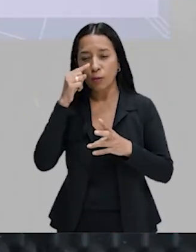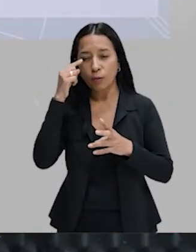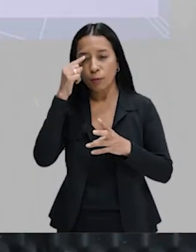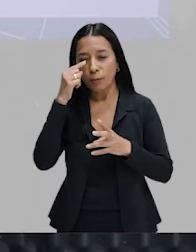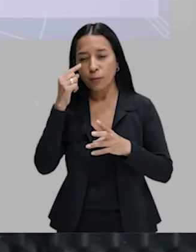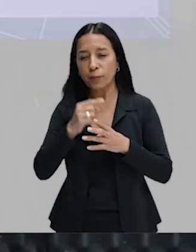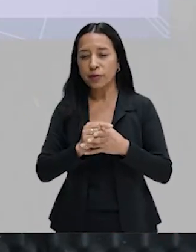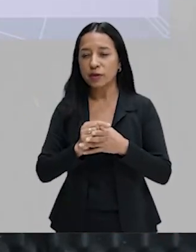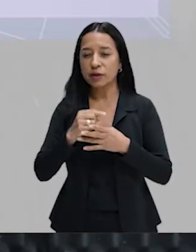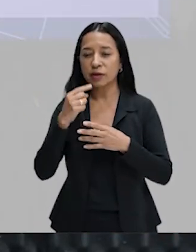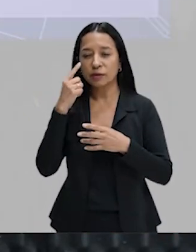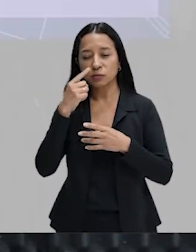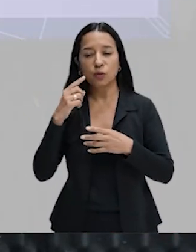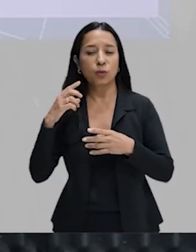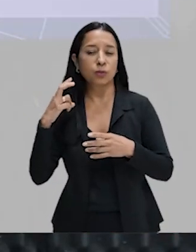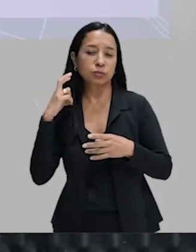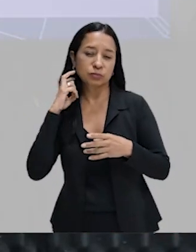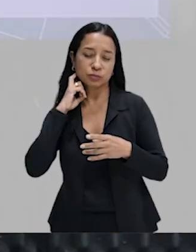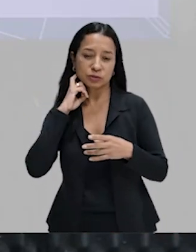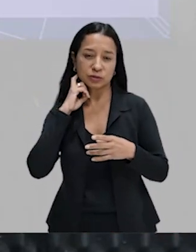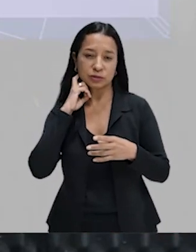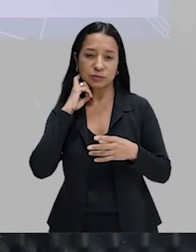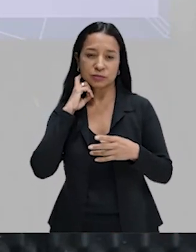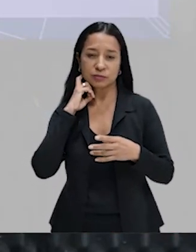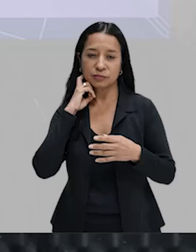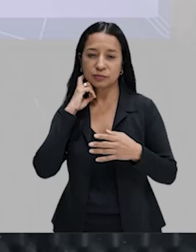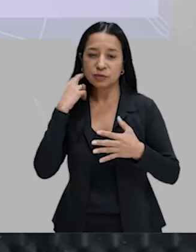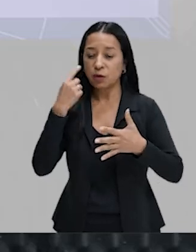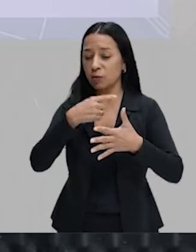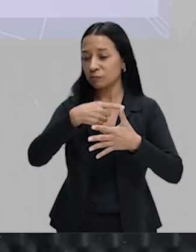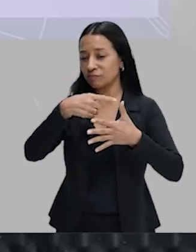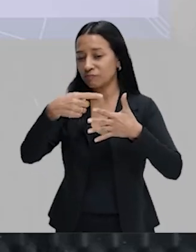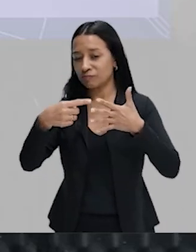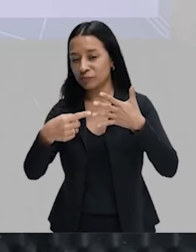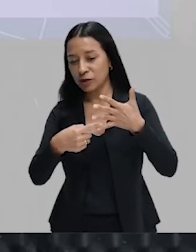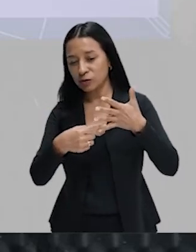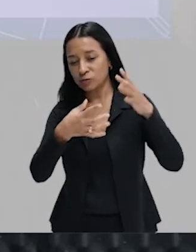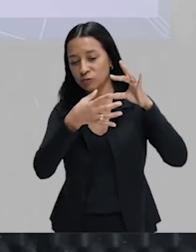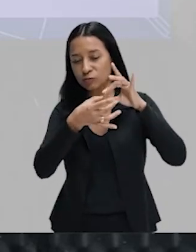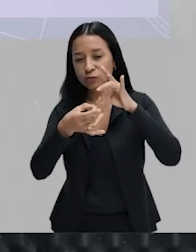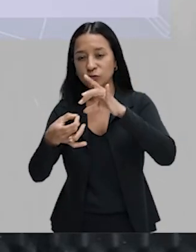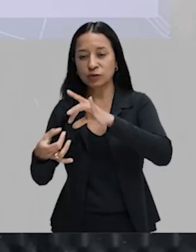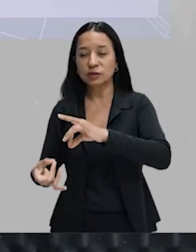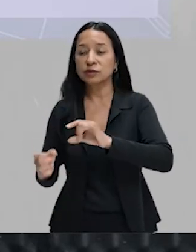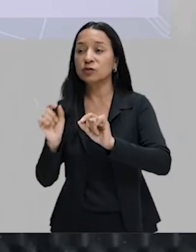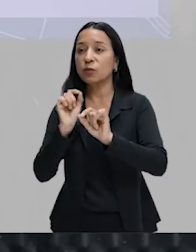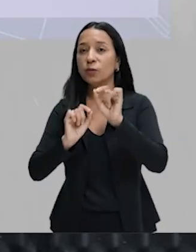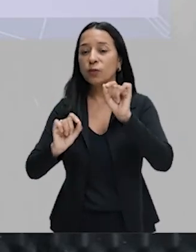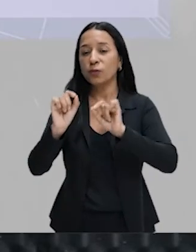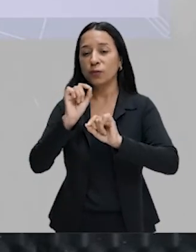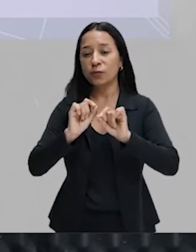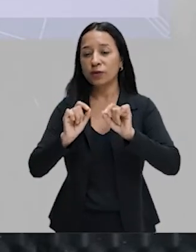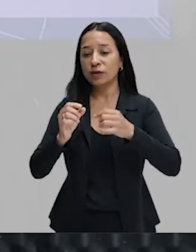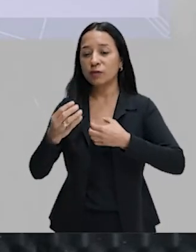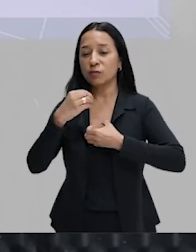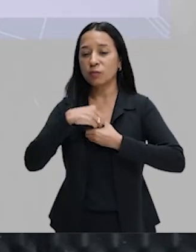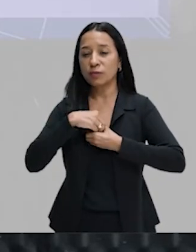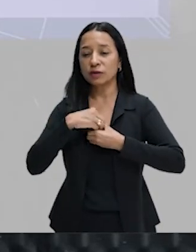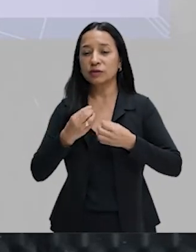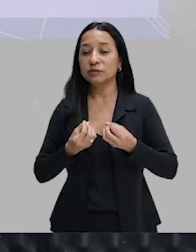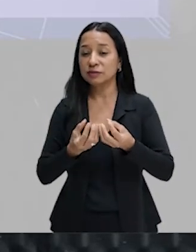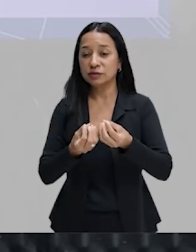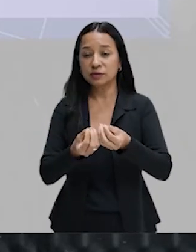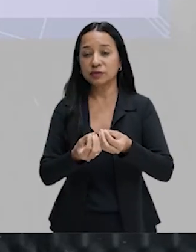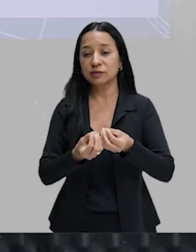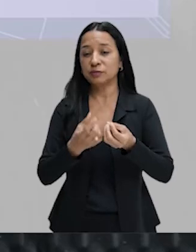em olhos de morcego. Essas aqui, eu trouxe uma contextualização do que o parnasianismo traz para